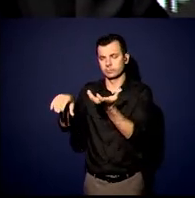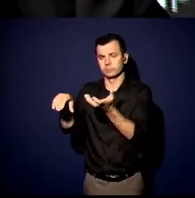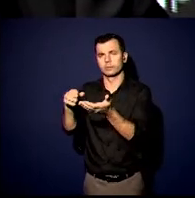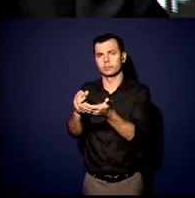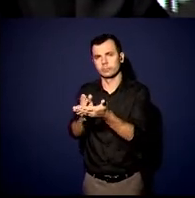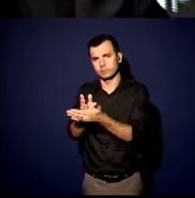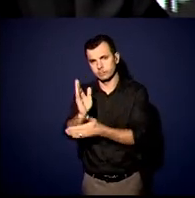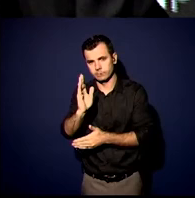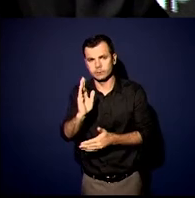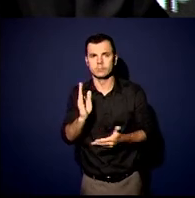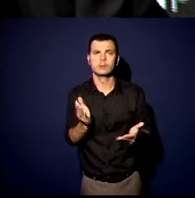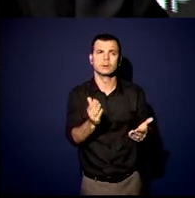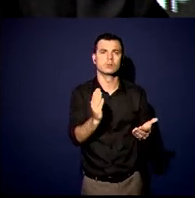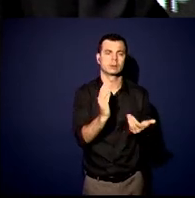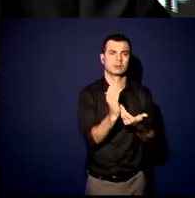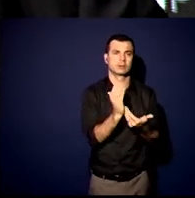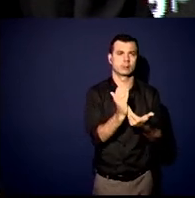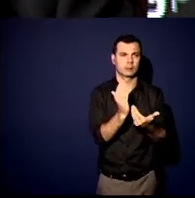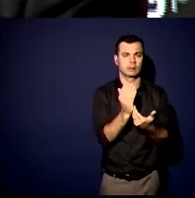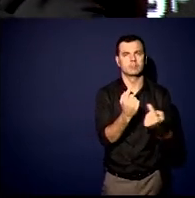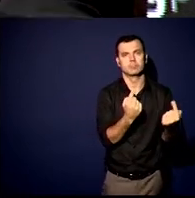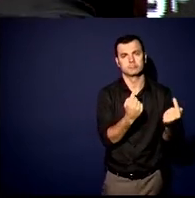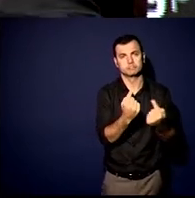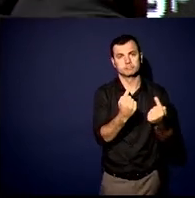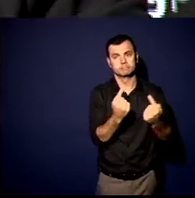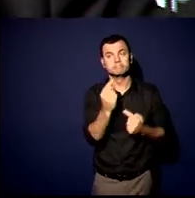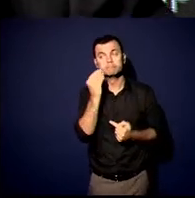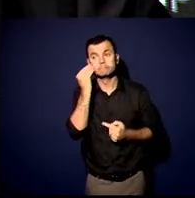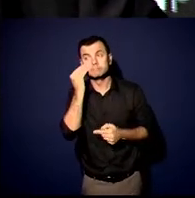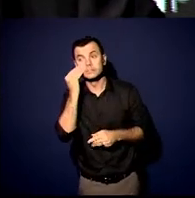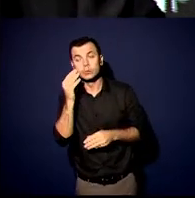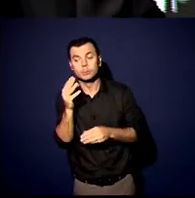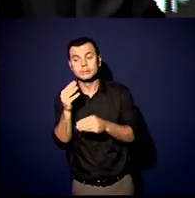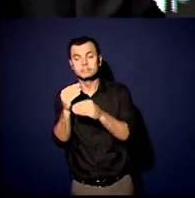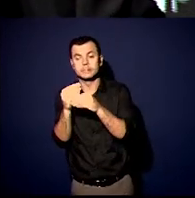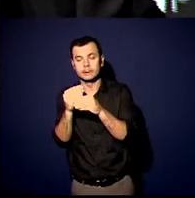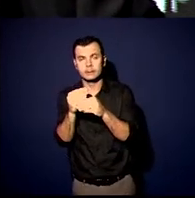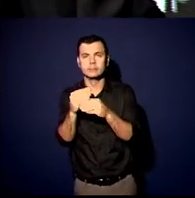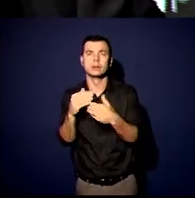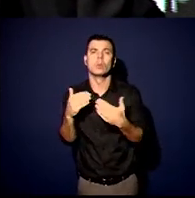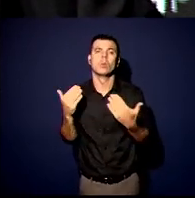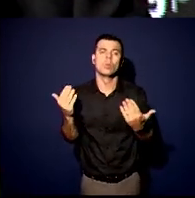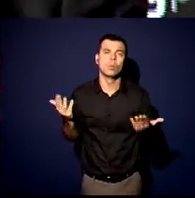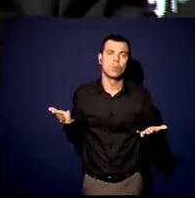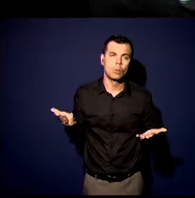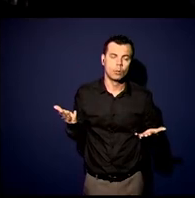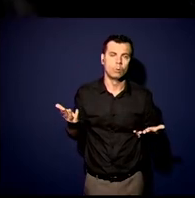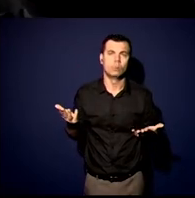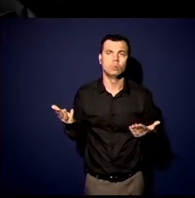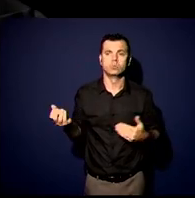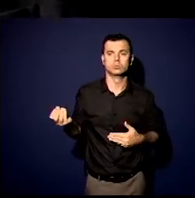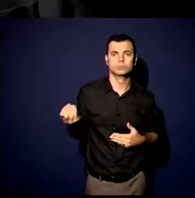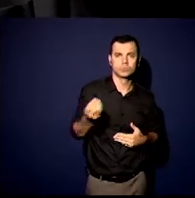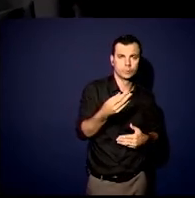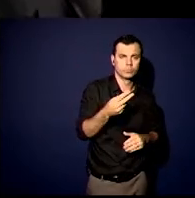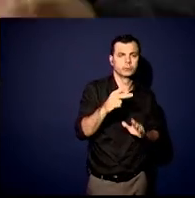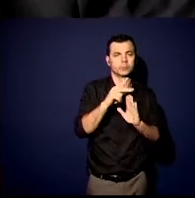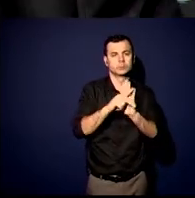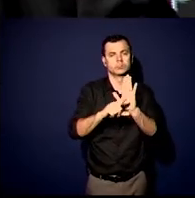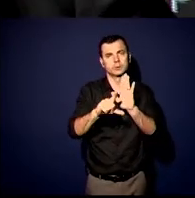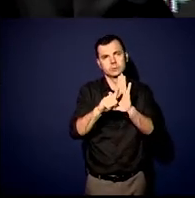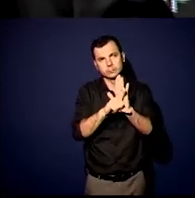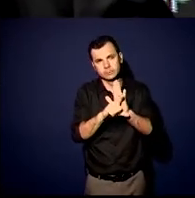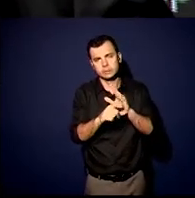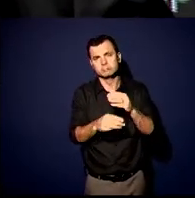tramita na Câmara e nós estamos propondo ou emendamento desse projeto ou a edição de um novo projeto quem sabe